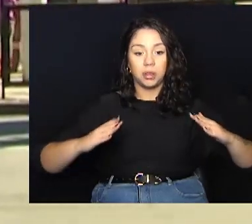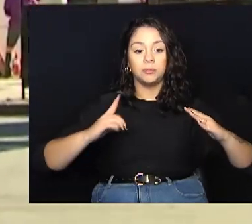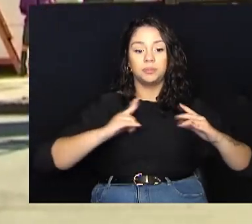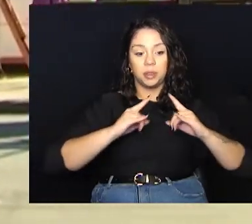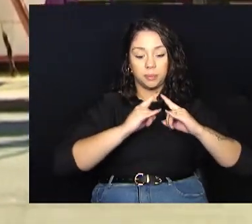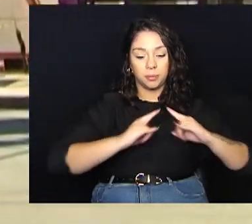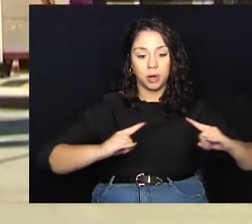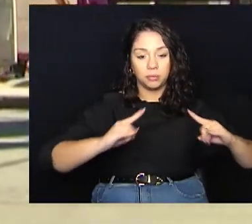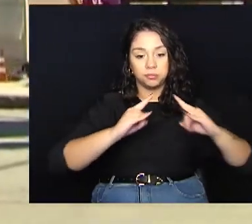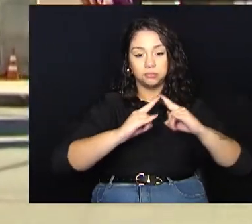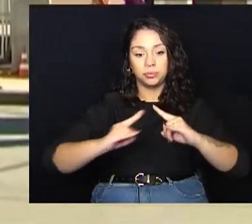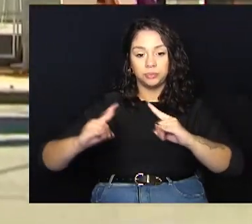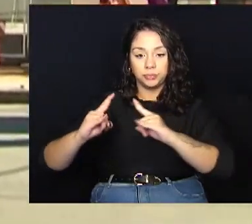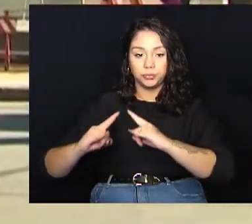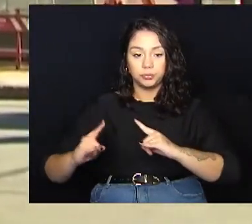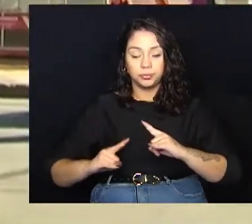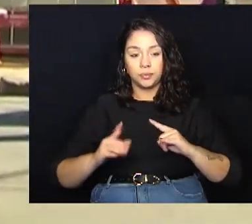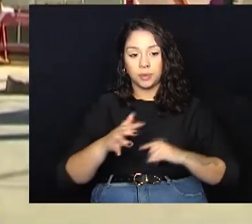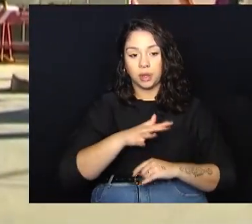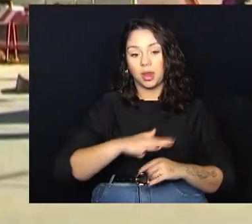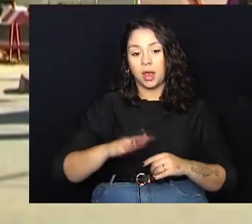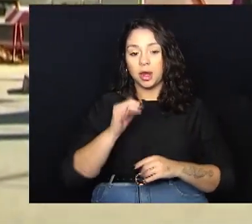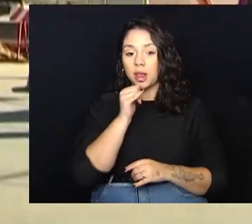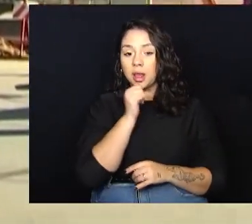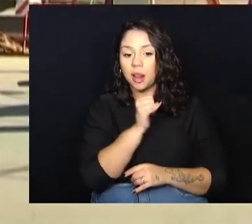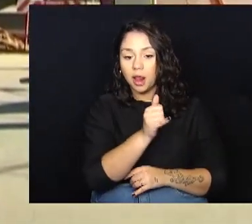enfim toda a parte elétrica hidráulica